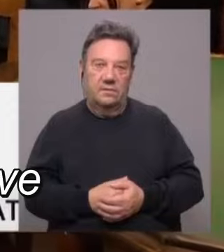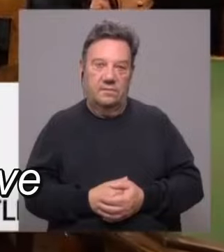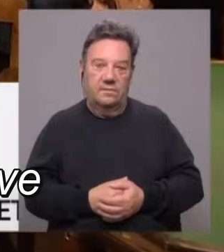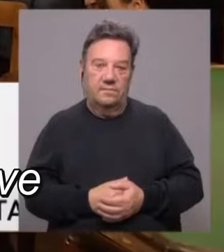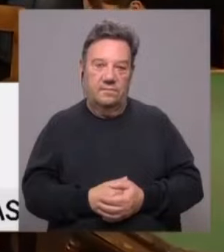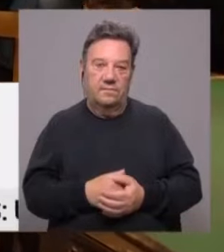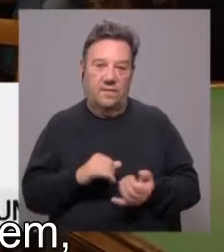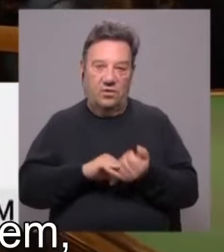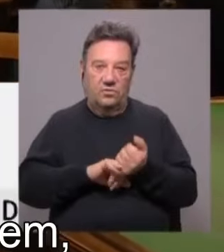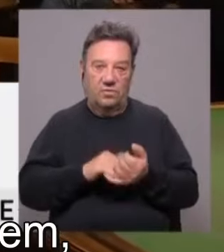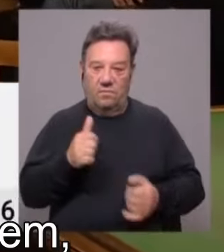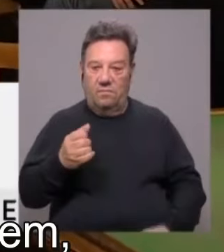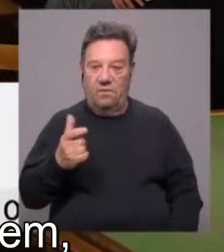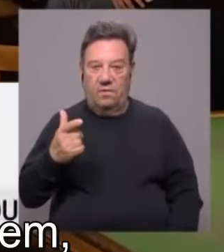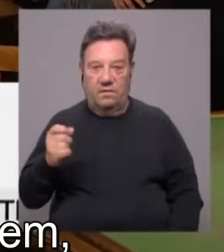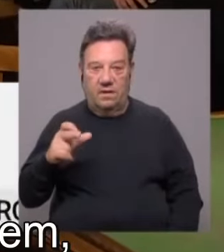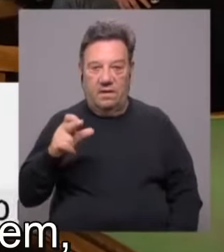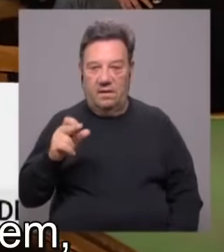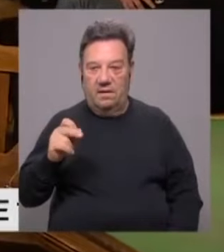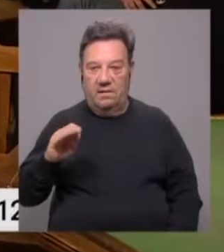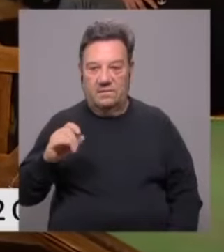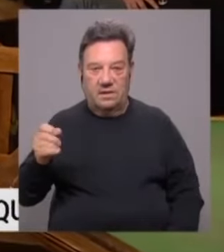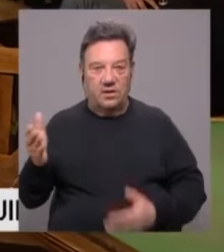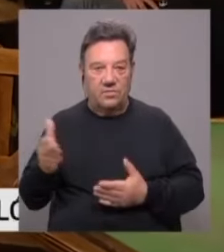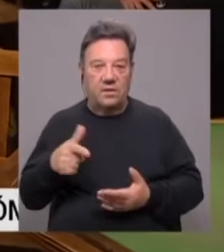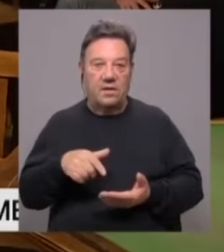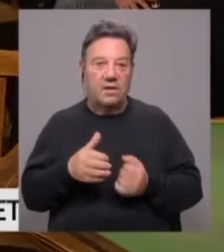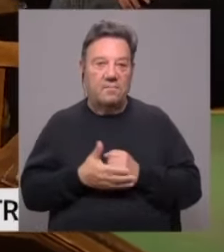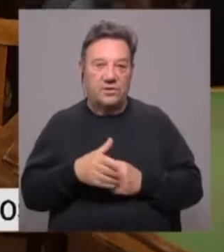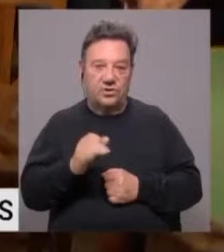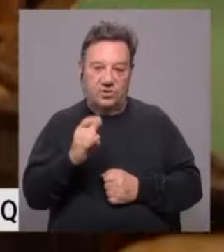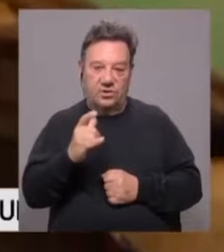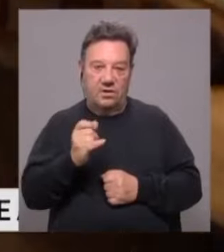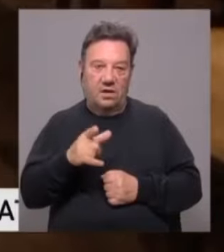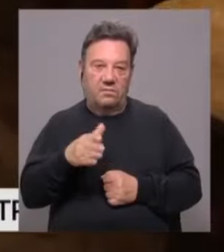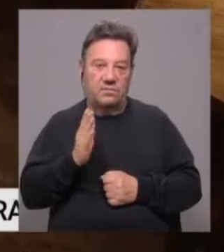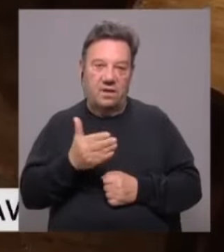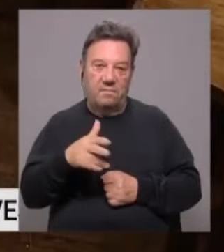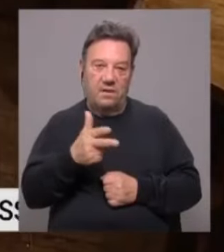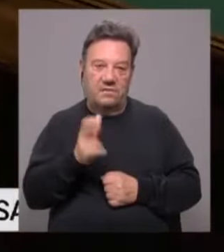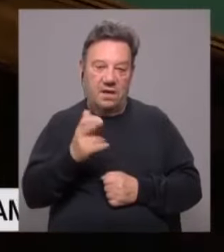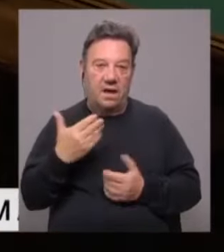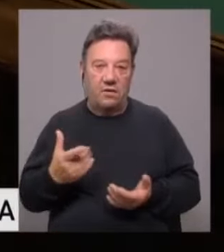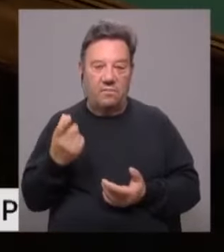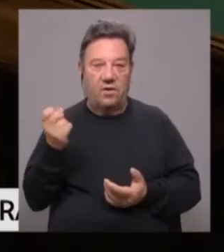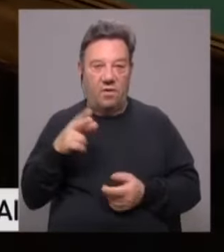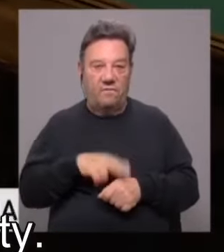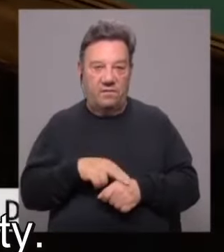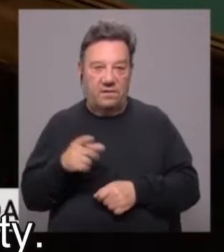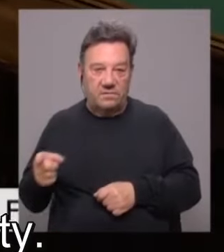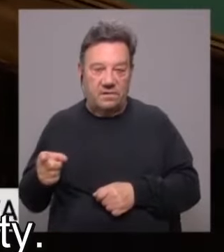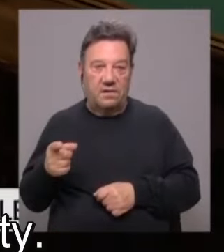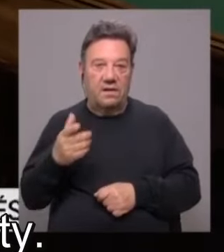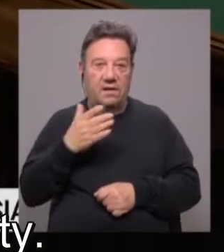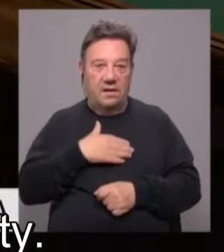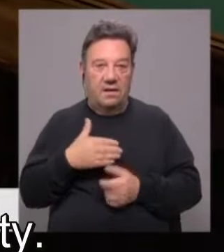A Associação Bota Rasa, que os recebeu, está na Praça do Giraldo há mais de um século. Tem agora uma nova direção,